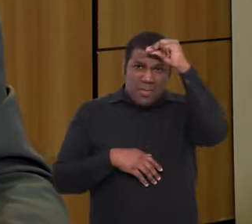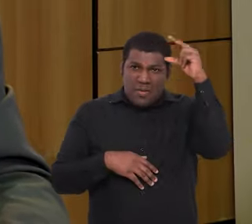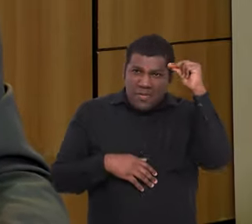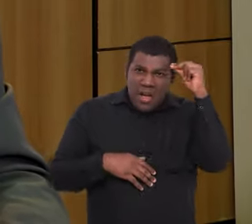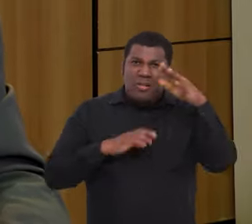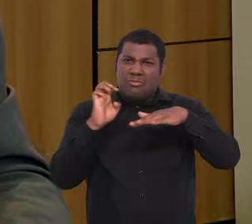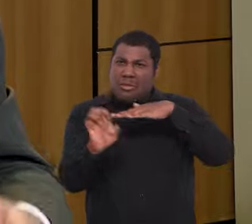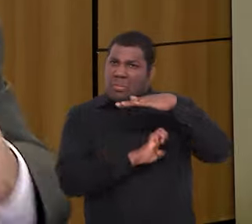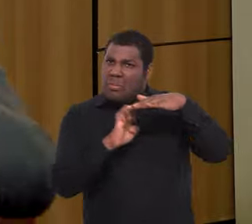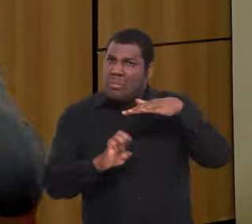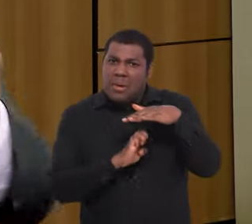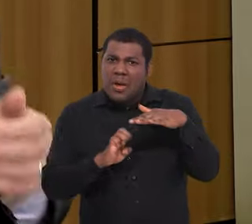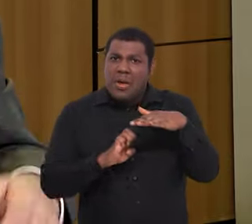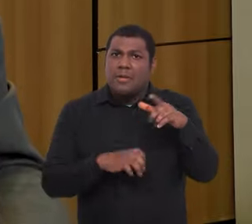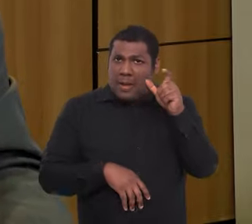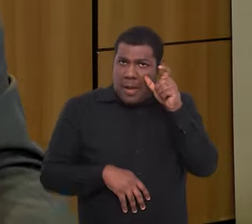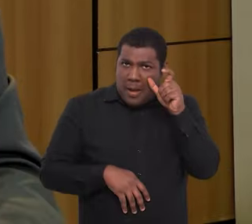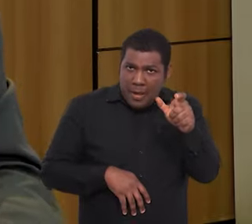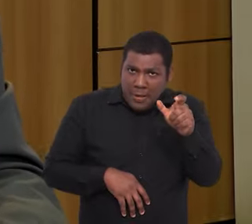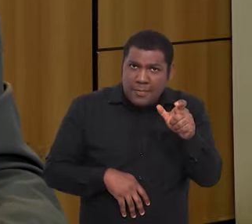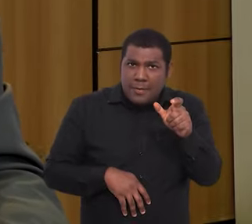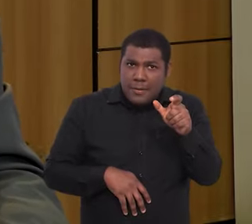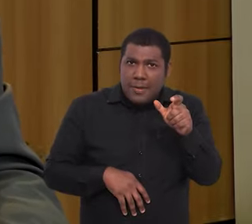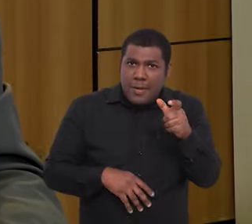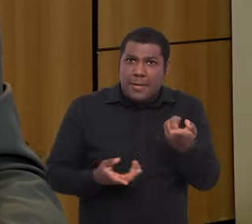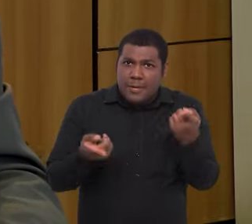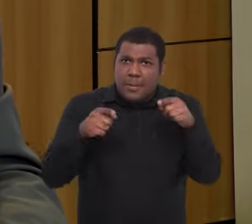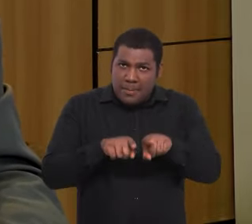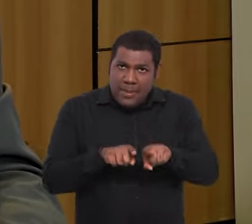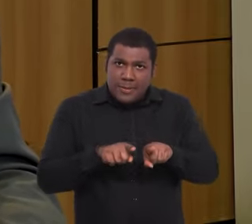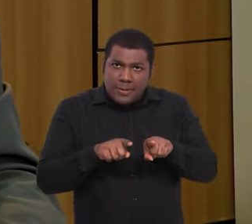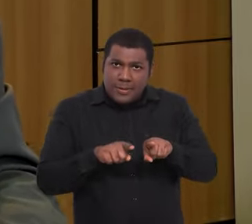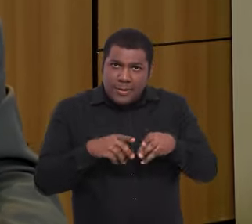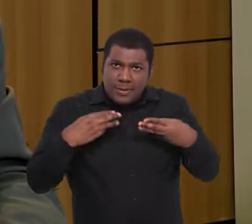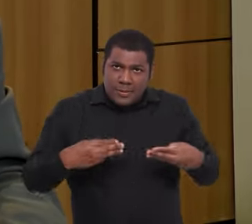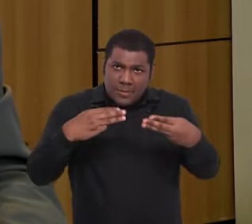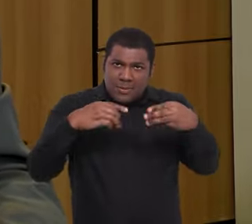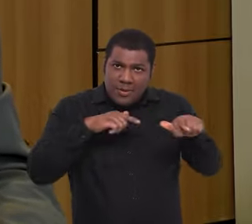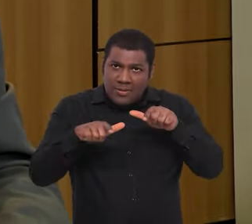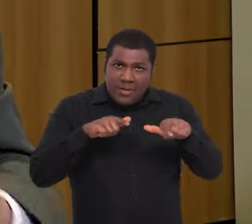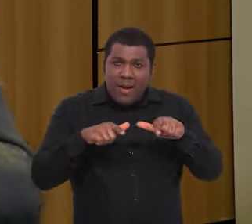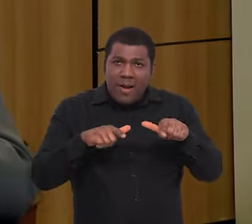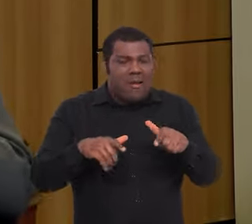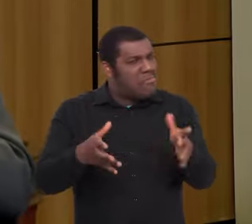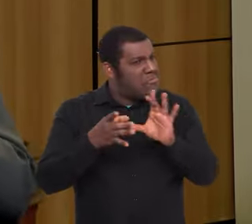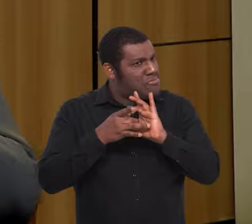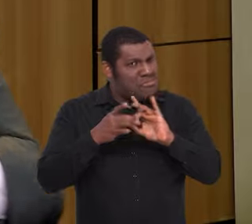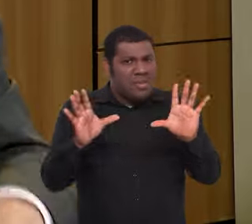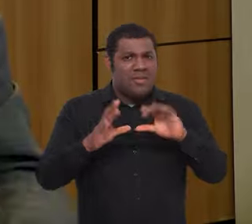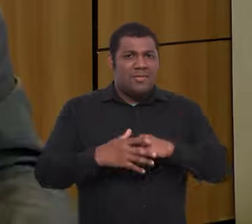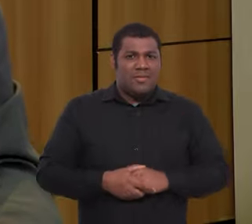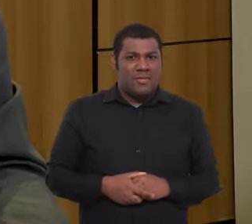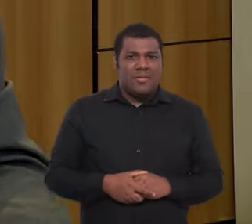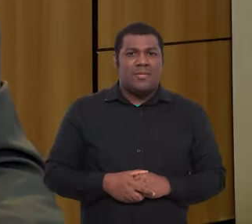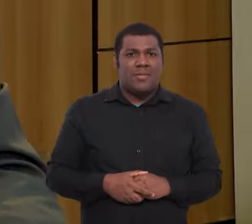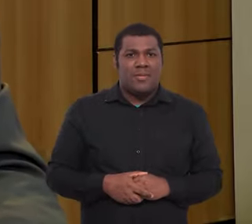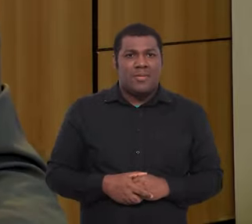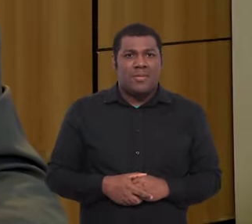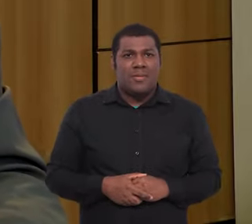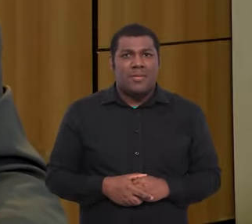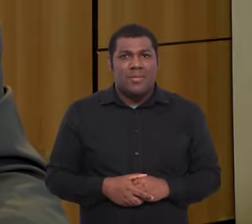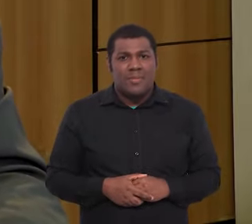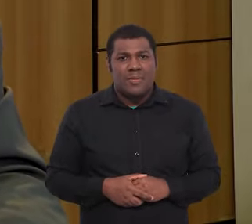prefeitos empresas que queira aderir a par você também pode depois assinar o o